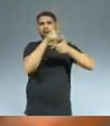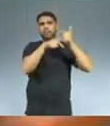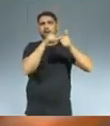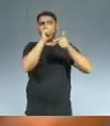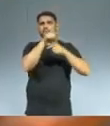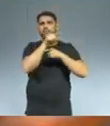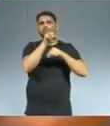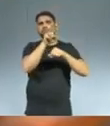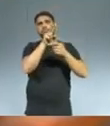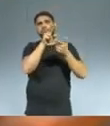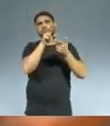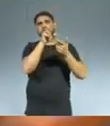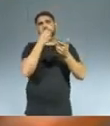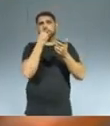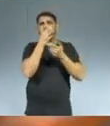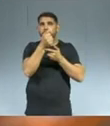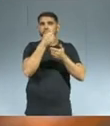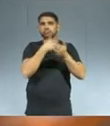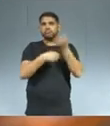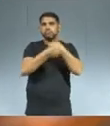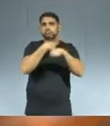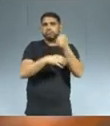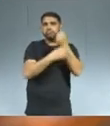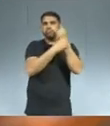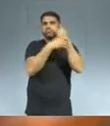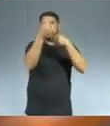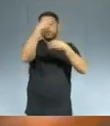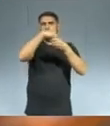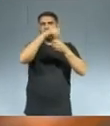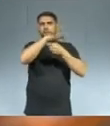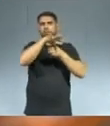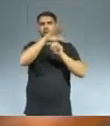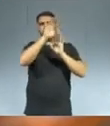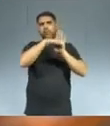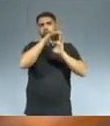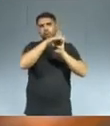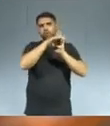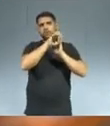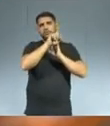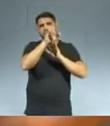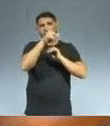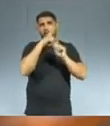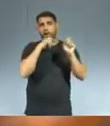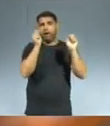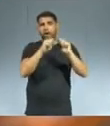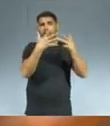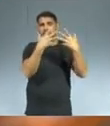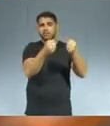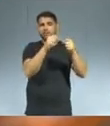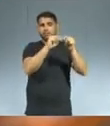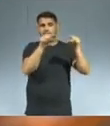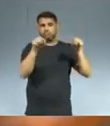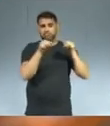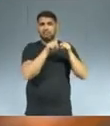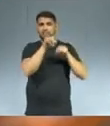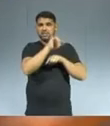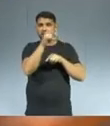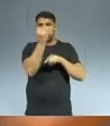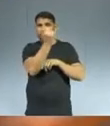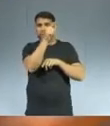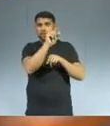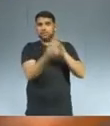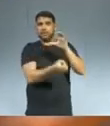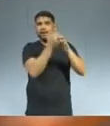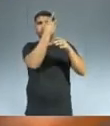que seja esse ente sustentável dentro da margem que o código florestal permite ela vai ser